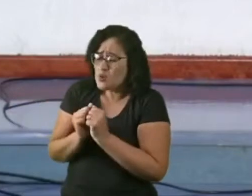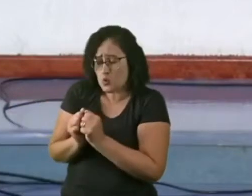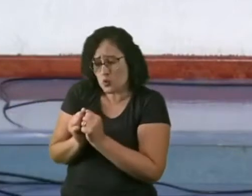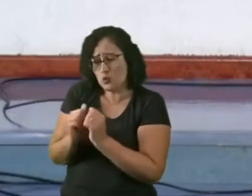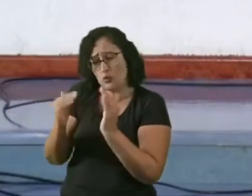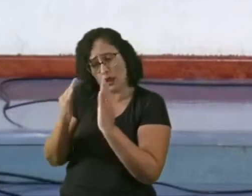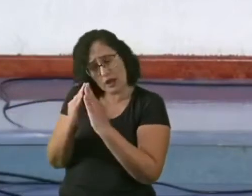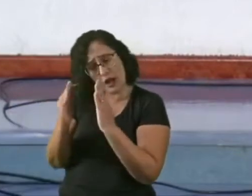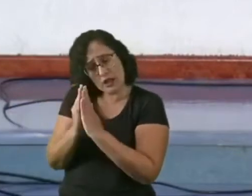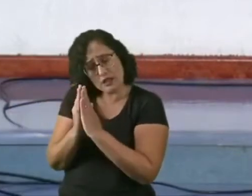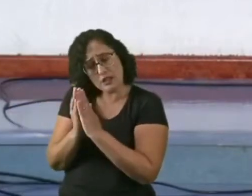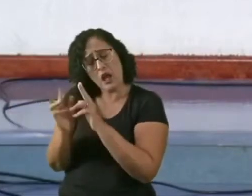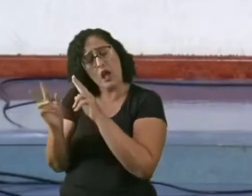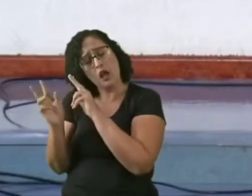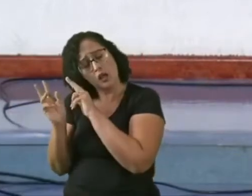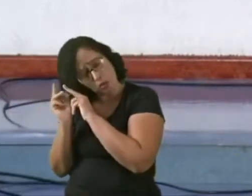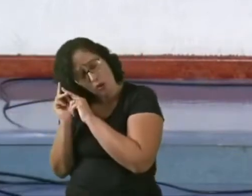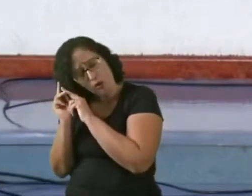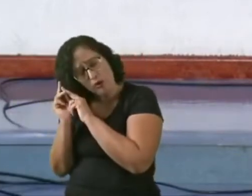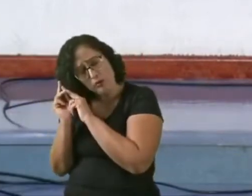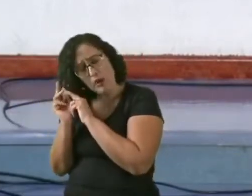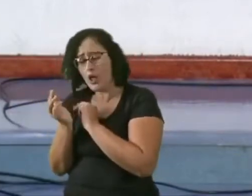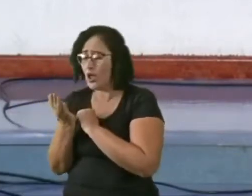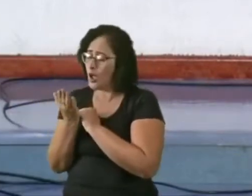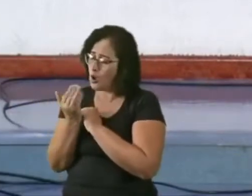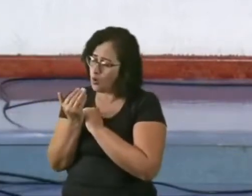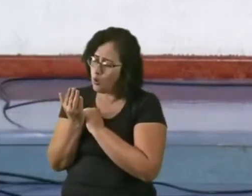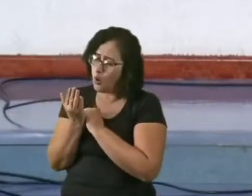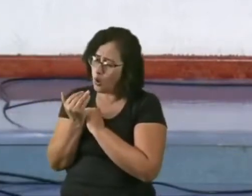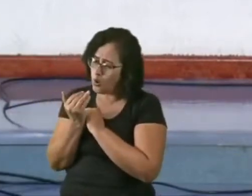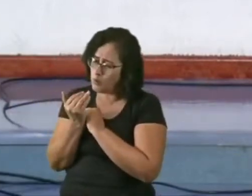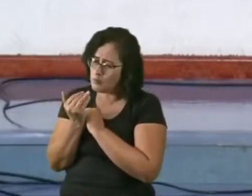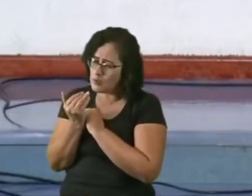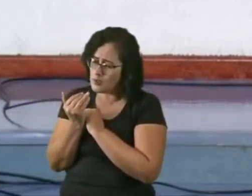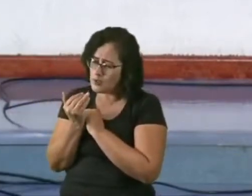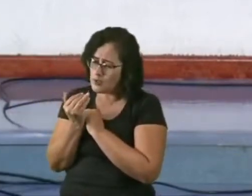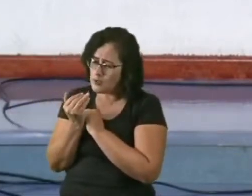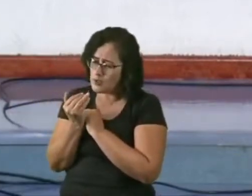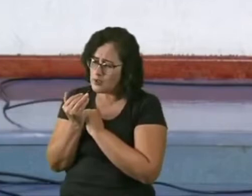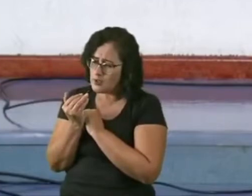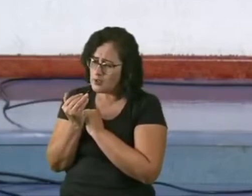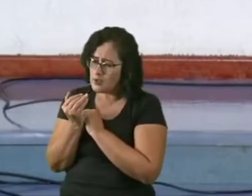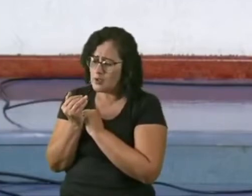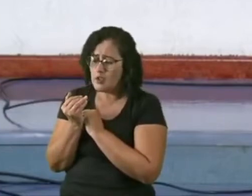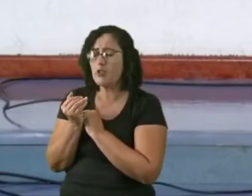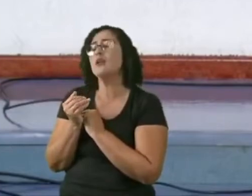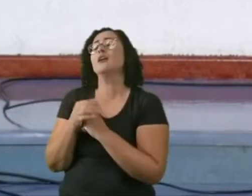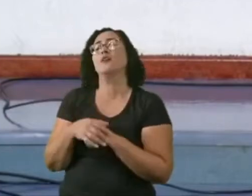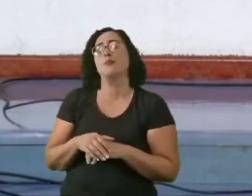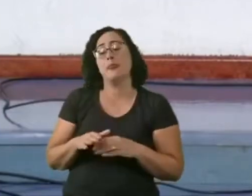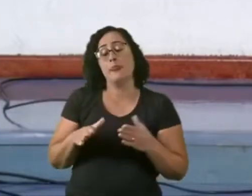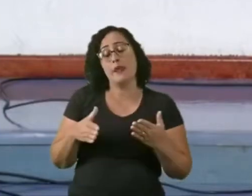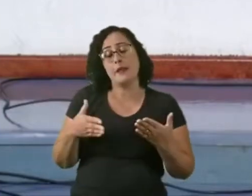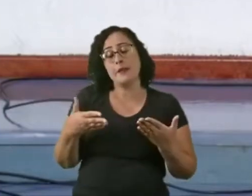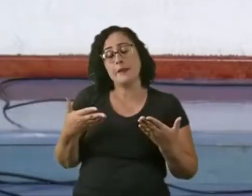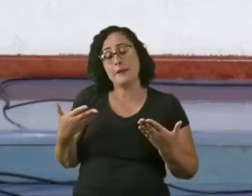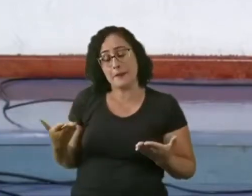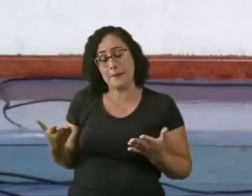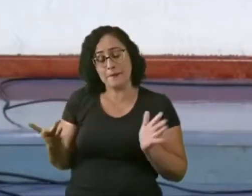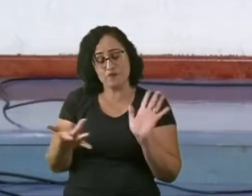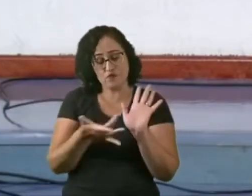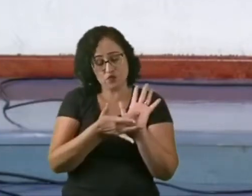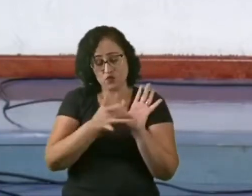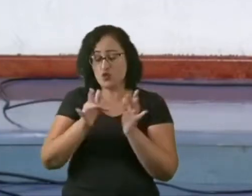fiquem conosco, pois a noite já vem, o dia já está findando. Então ele entrou para